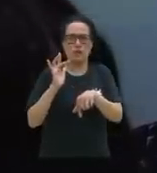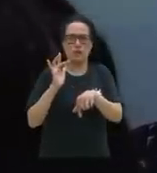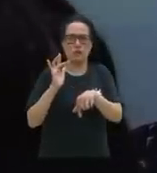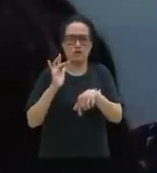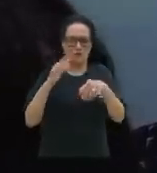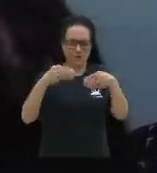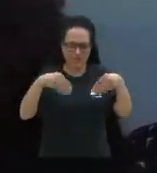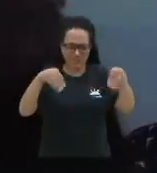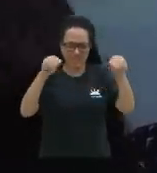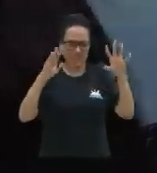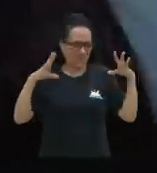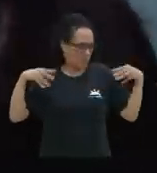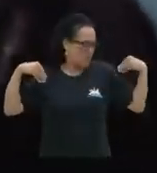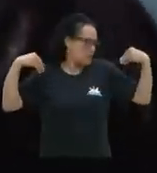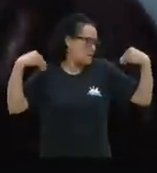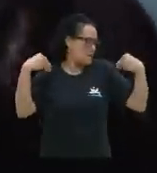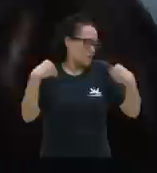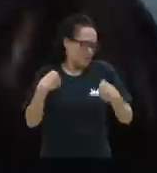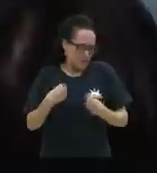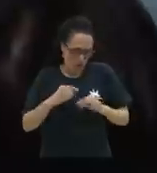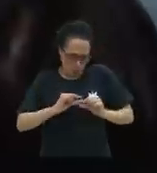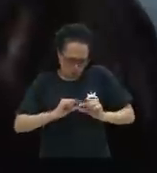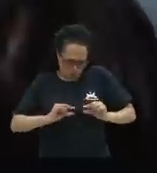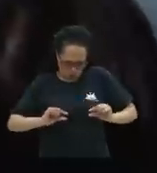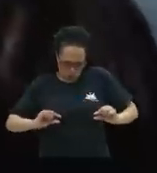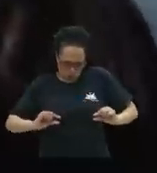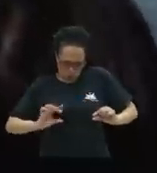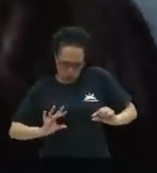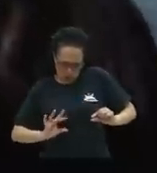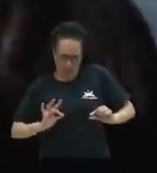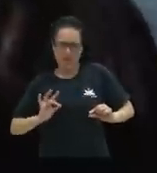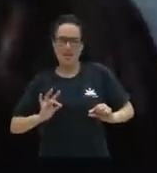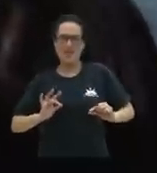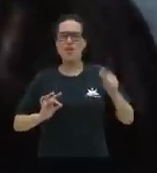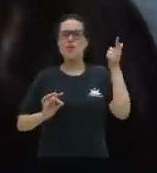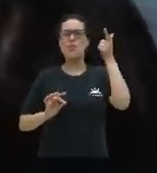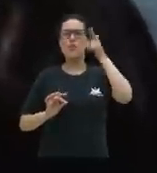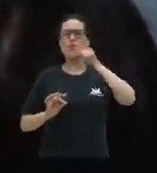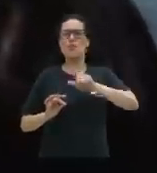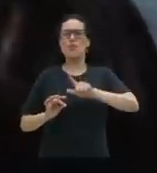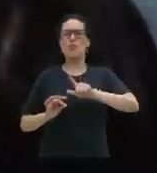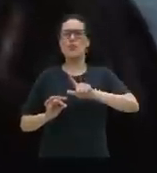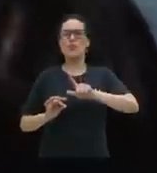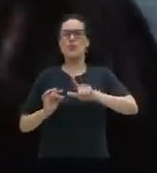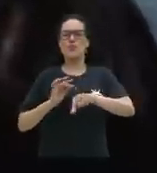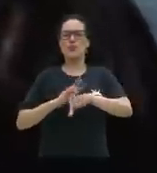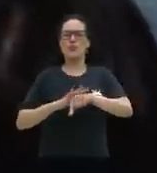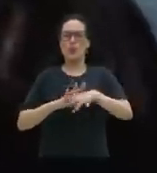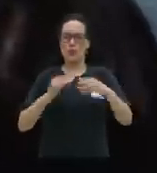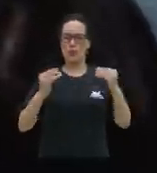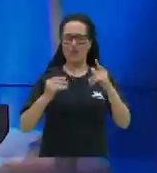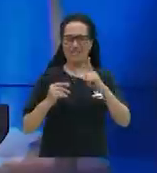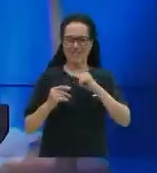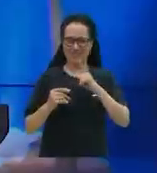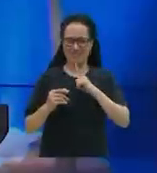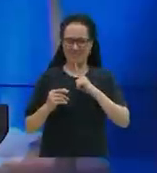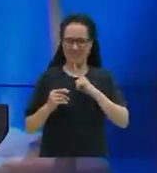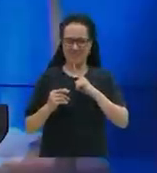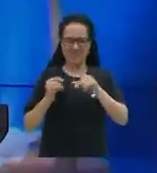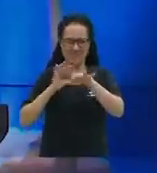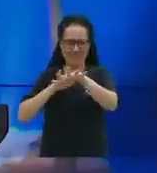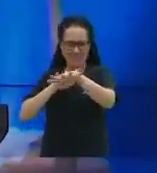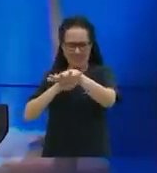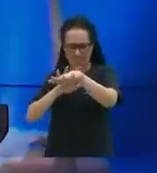na barra do manto de Jesus, eu serei curada. E quando ela foi por entre a